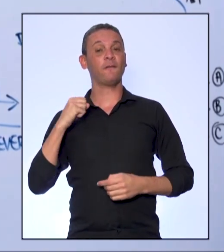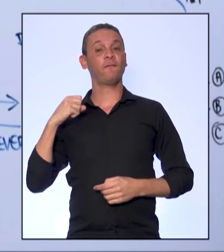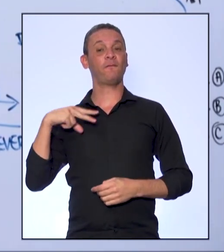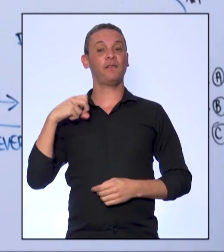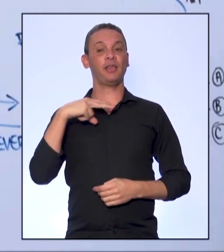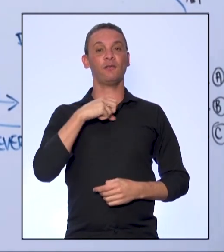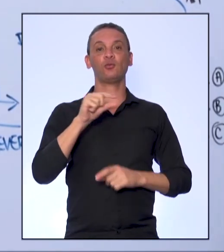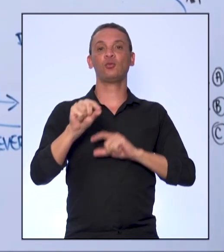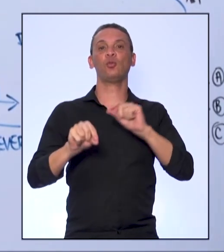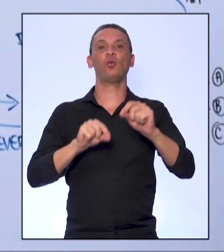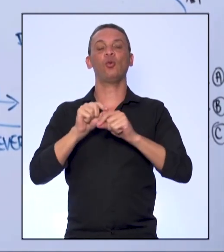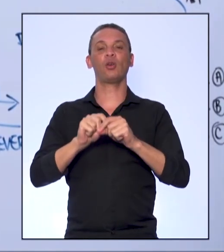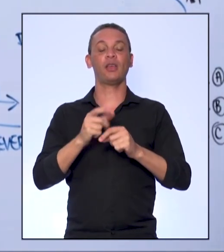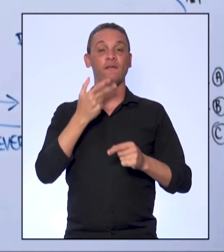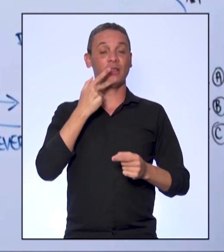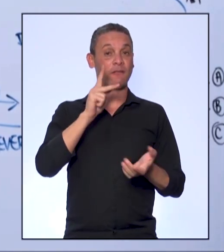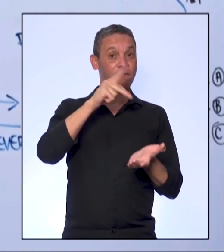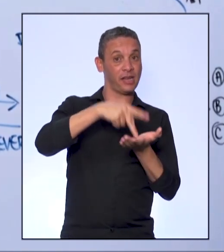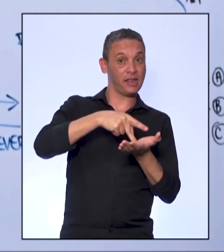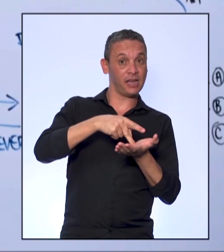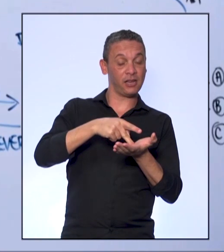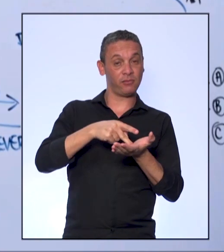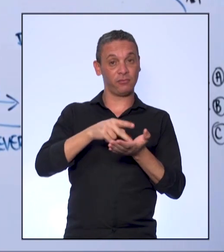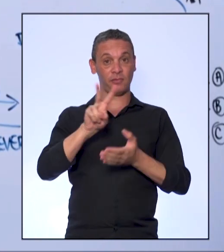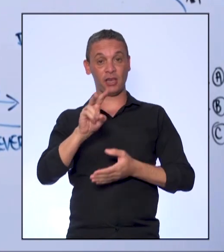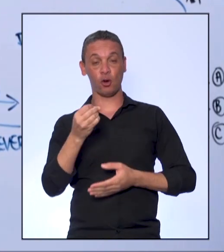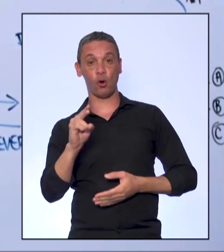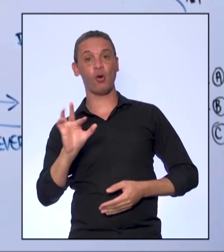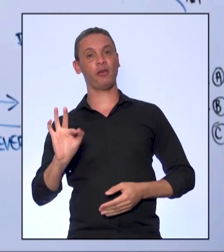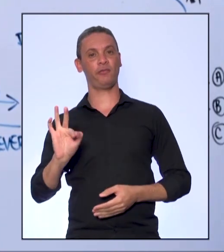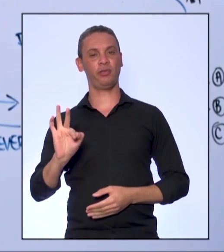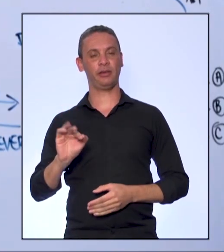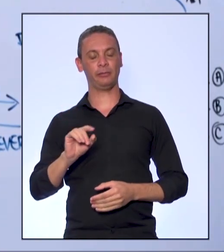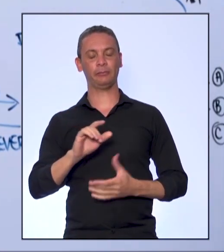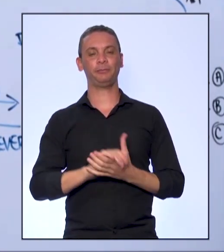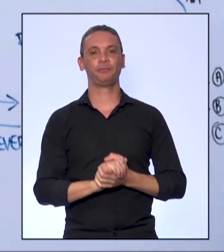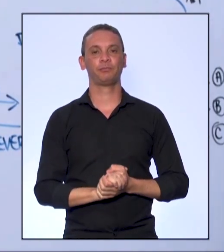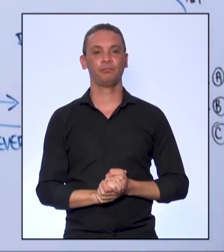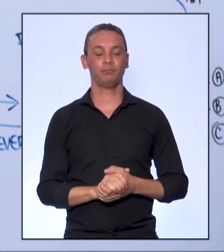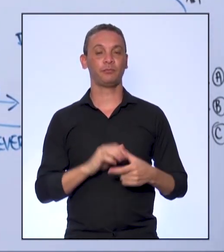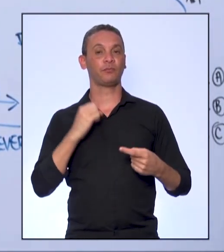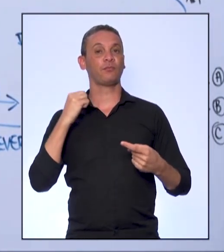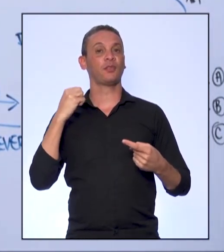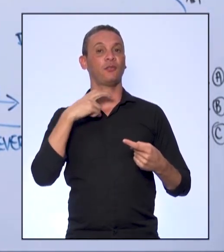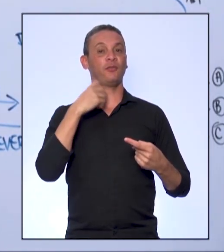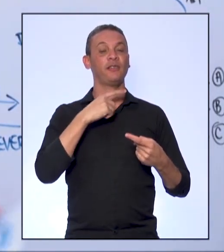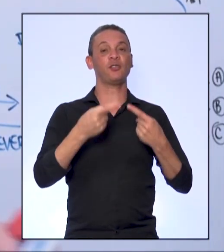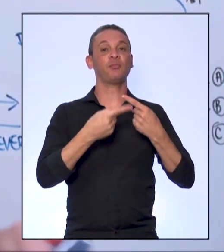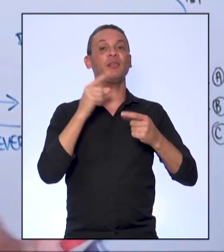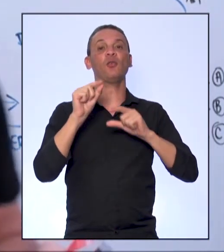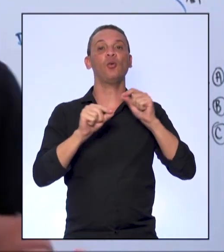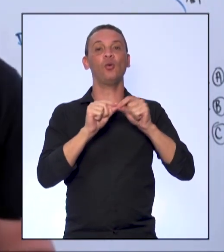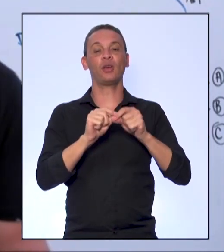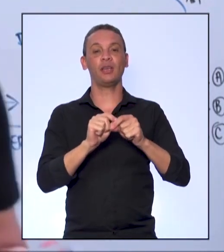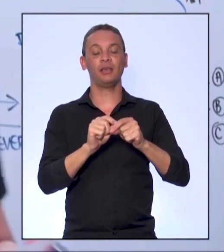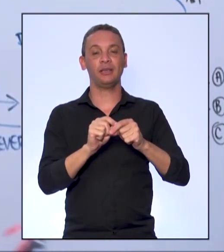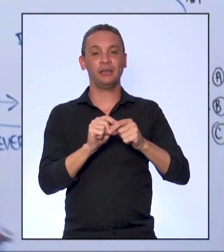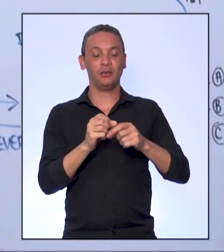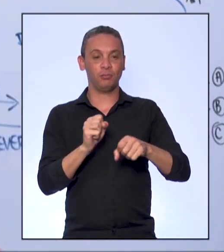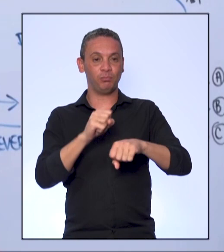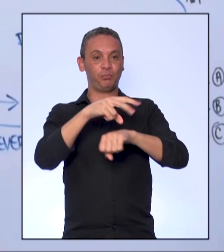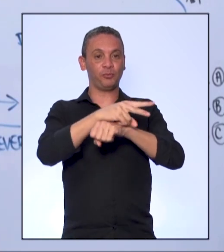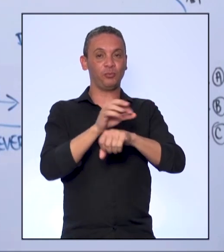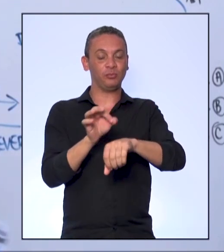e assinale verdadeiro ou falso sobre isso. Fala assim. Um vírus que se aproxima da célula